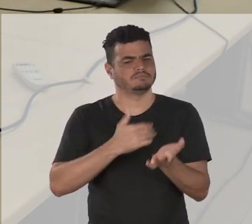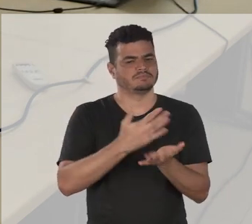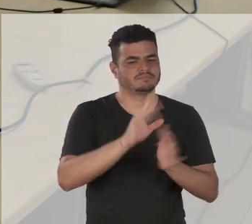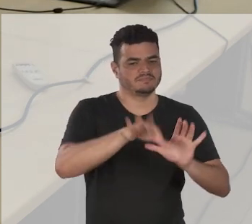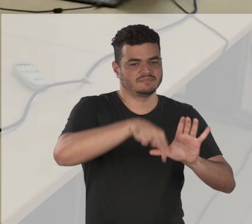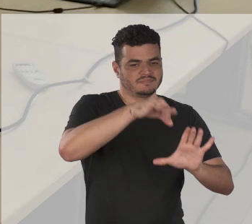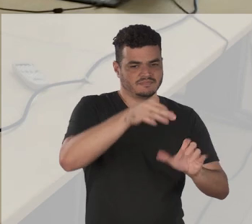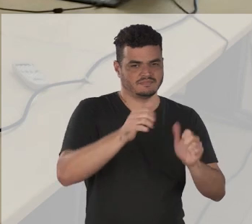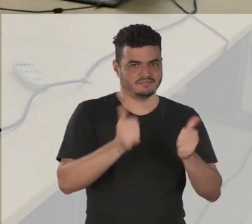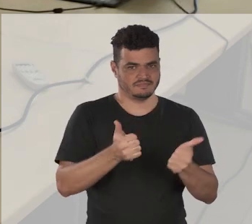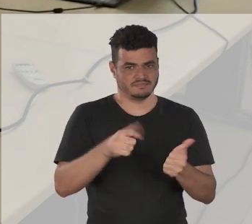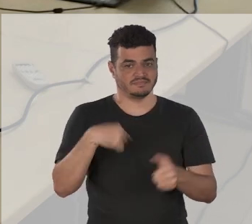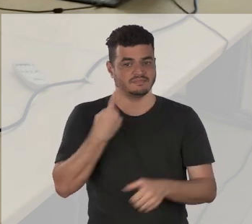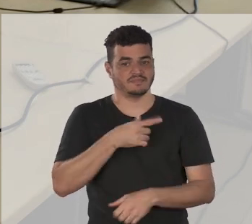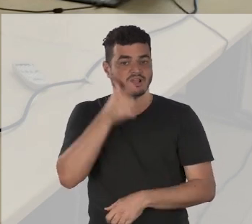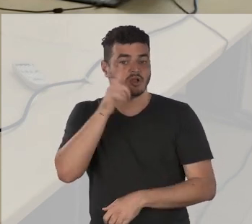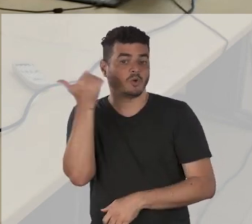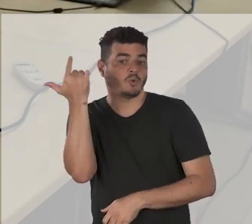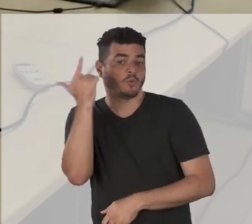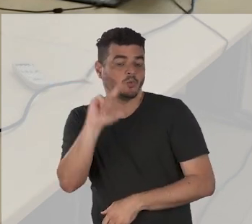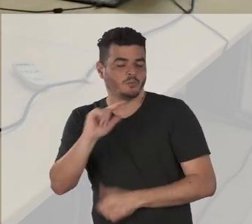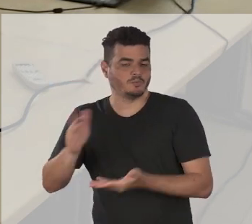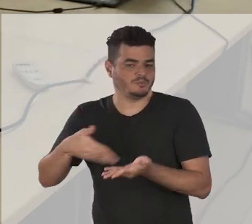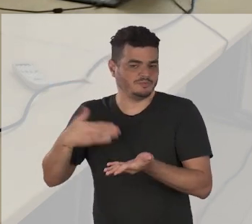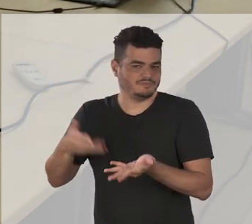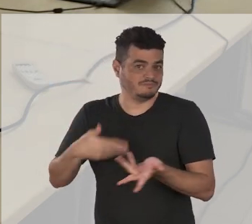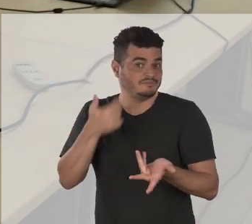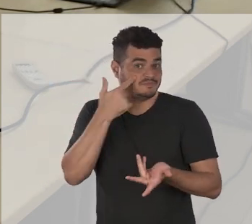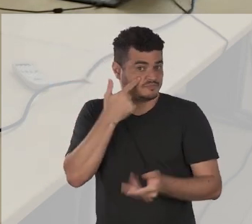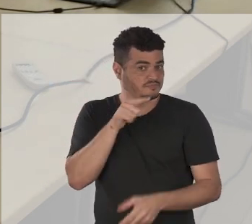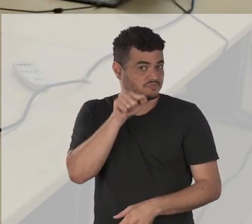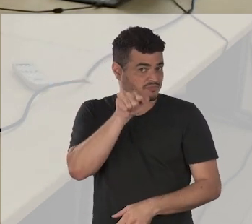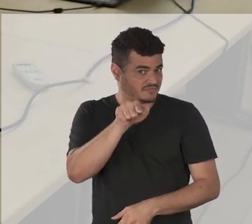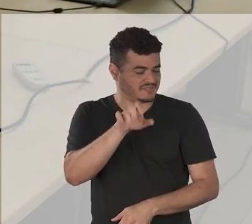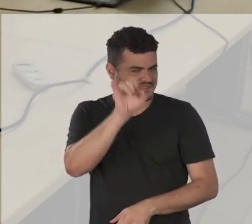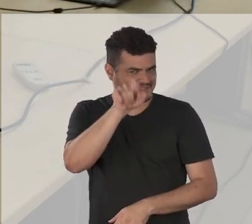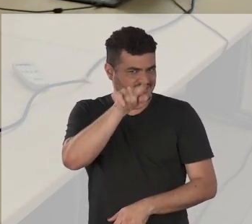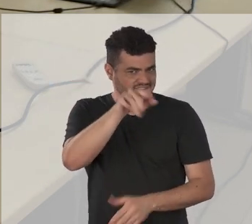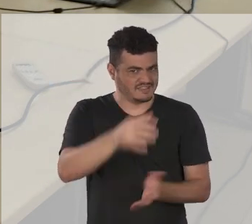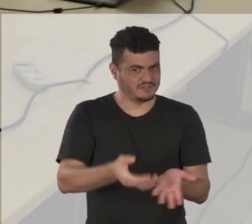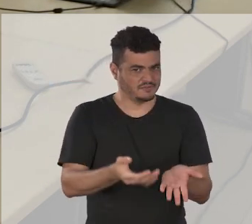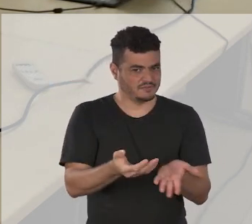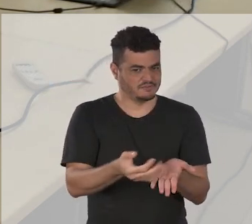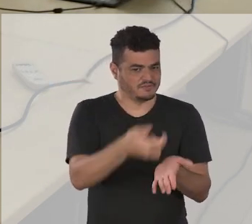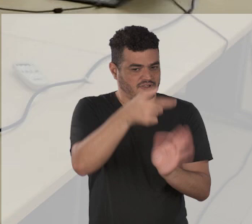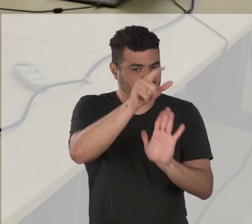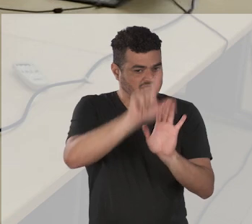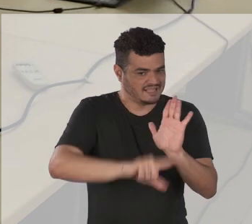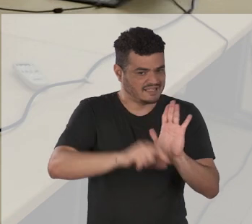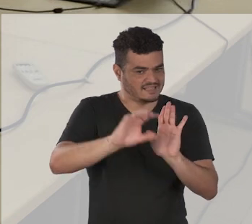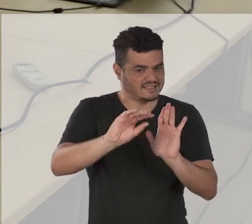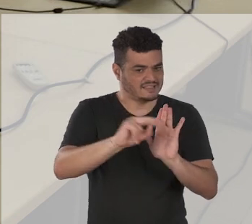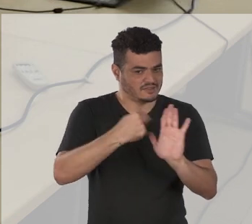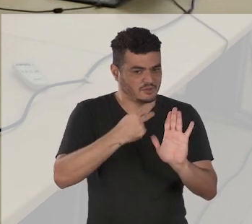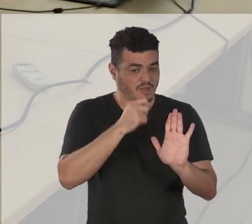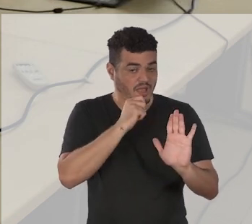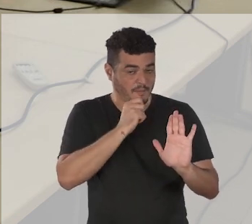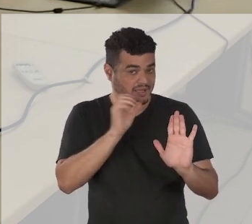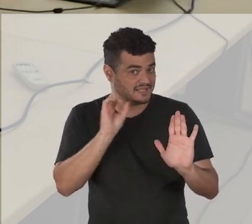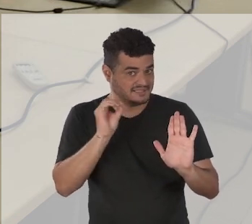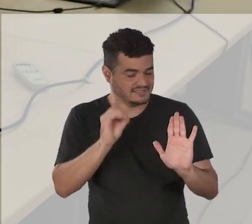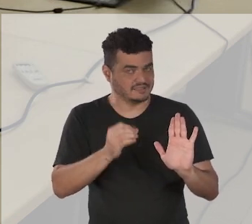sorteio. Acabamos de ganhar mais um livro, então verifiquem aí quem ainda não assinou a lista, por favor,